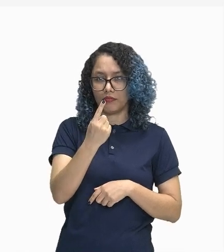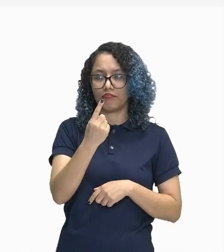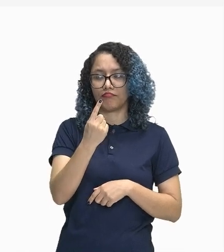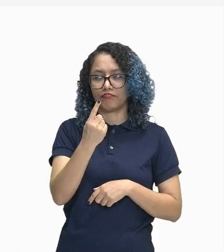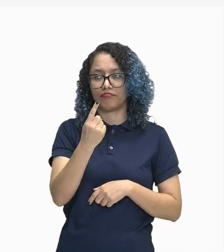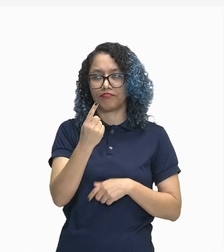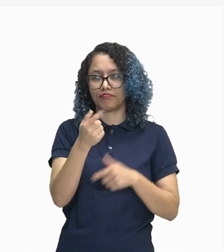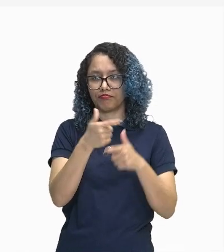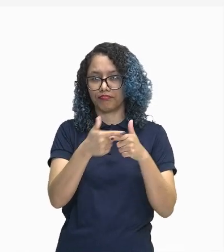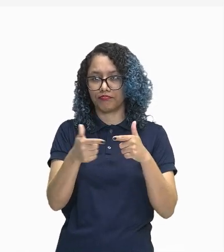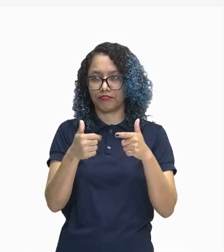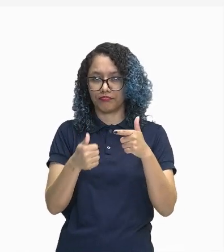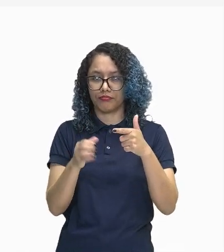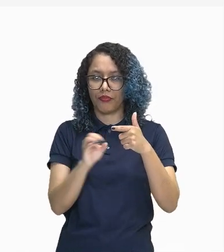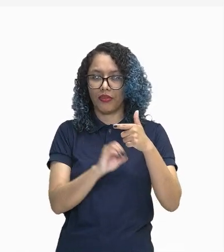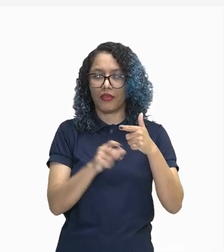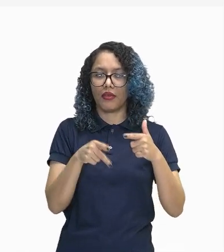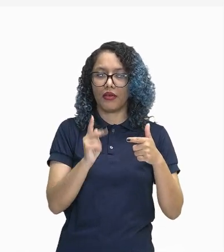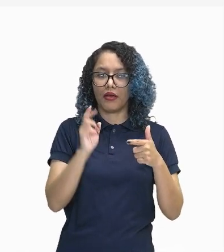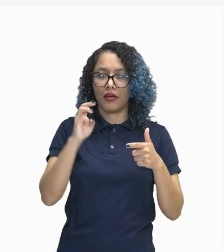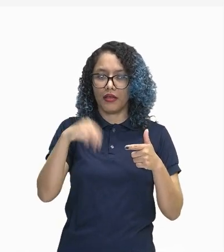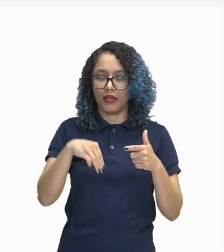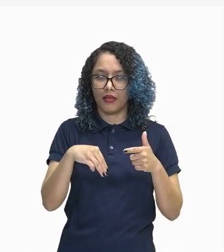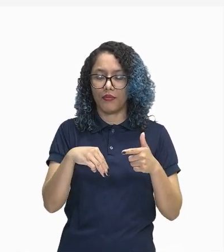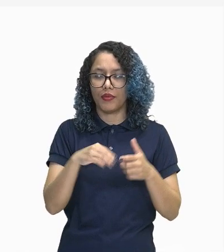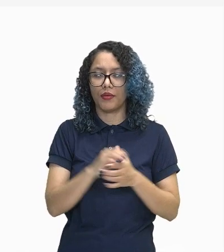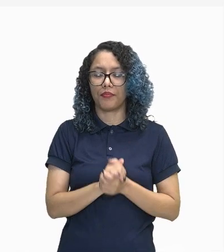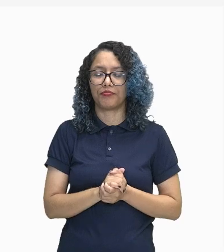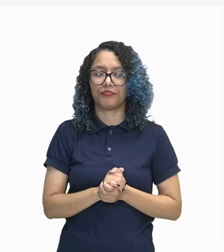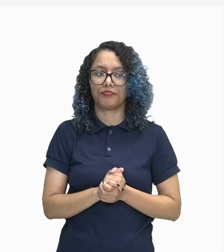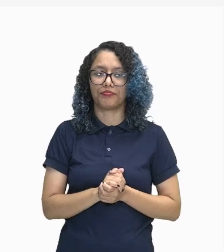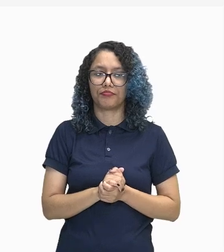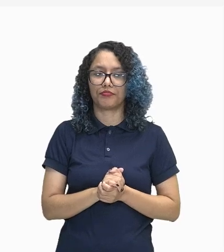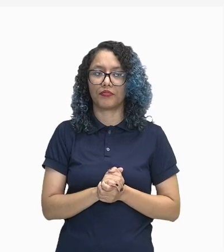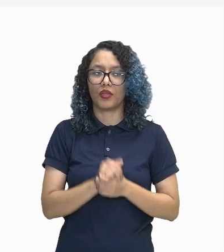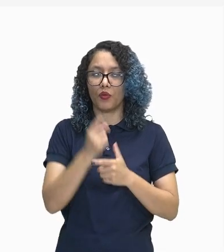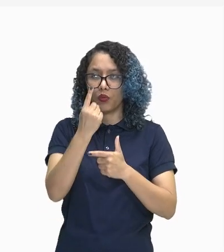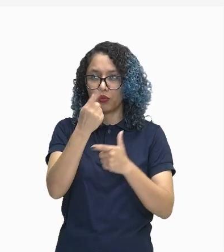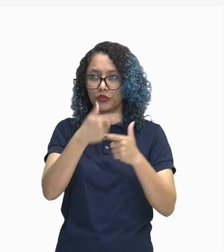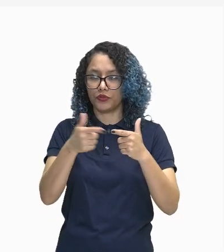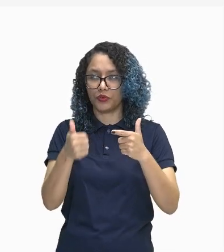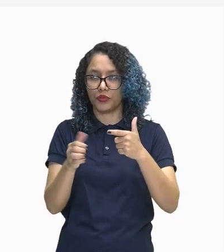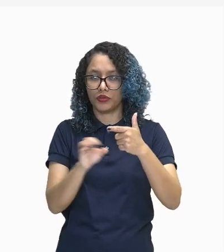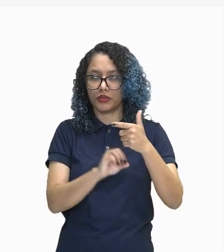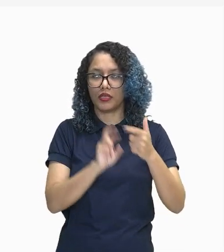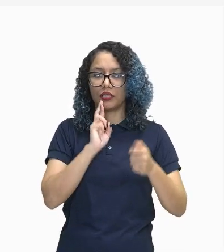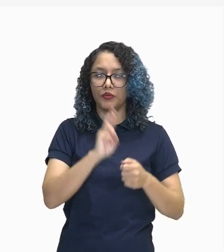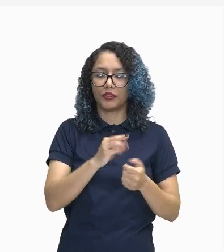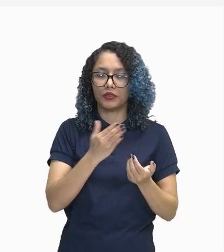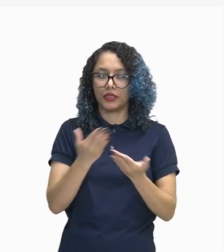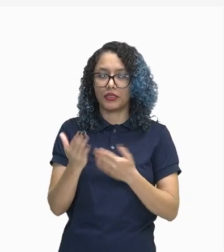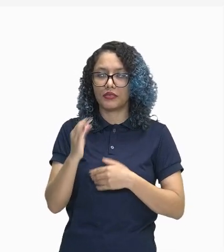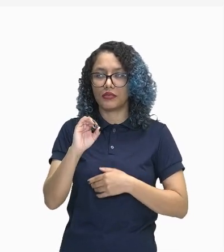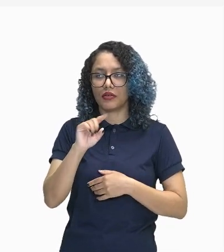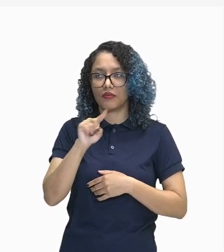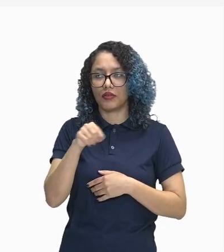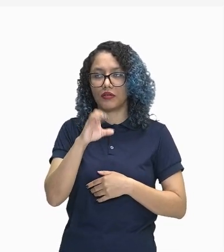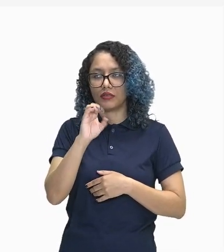100 quilômetros. E podemos escrever em decimal, isso aqui nós vamos ter 1 dividido para 100, é